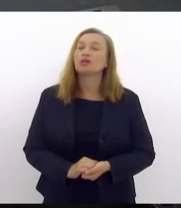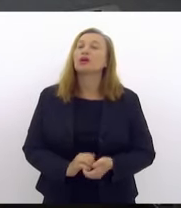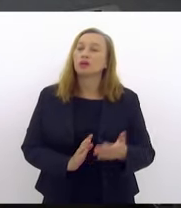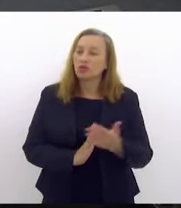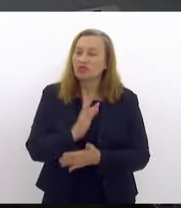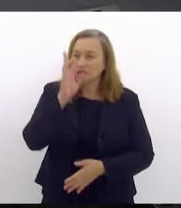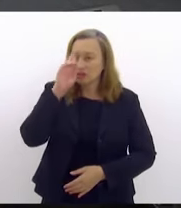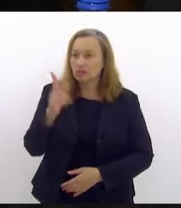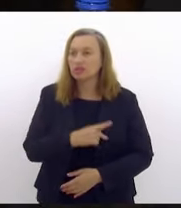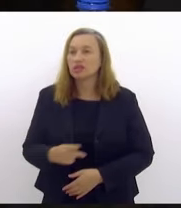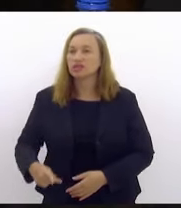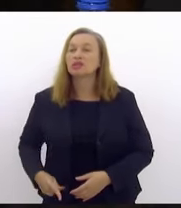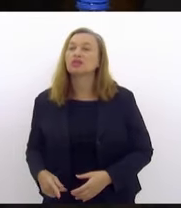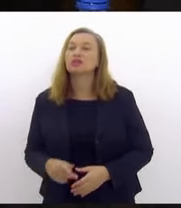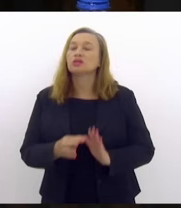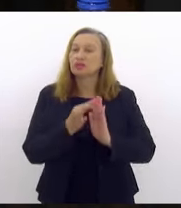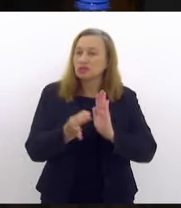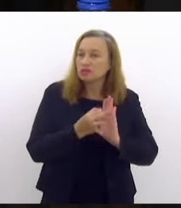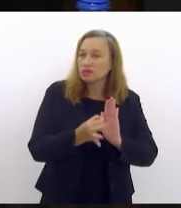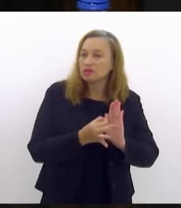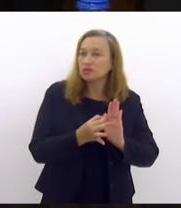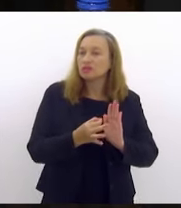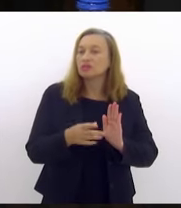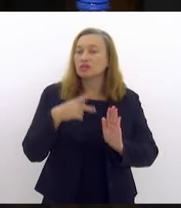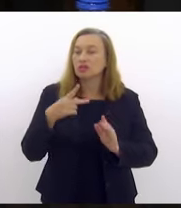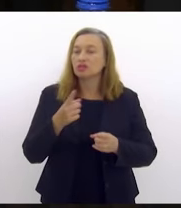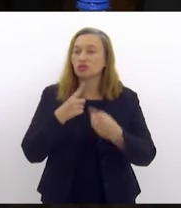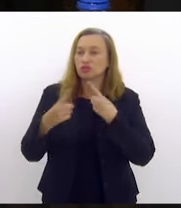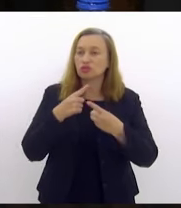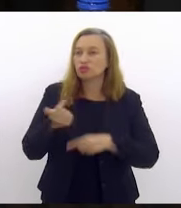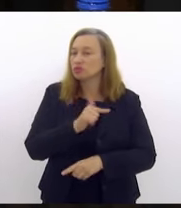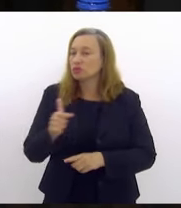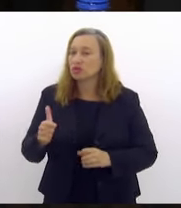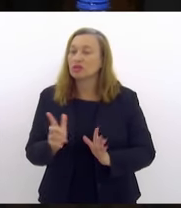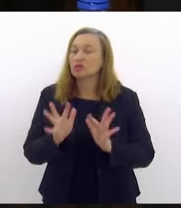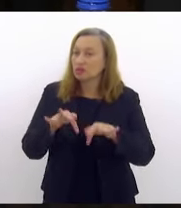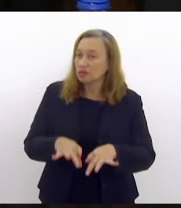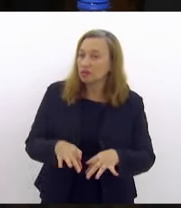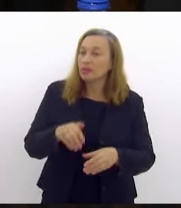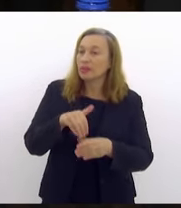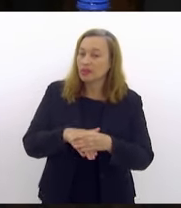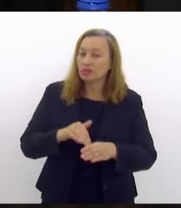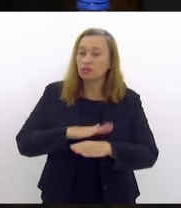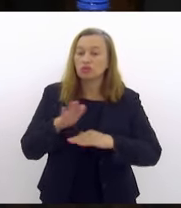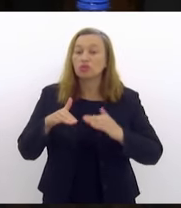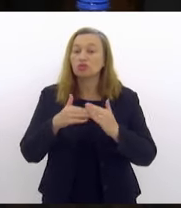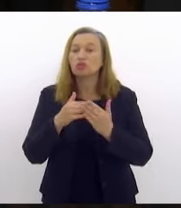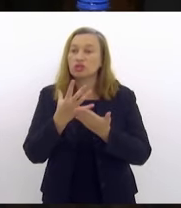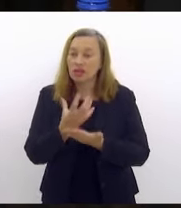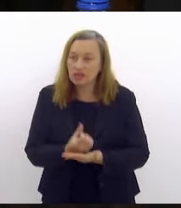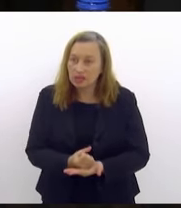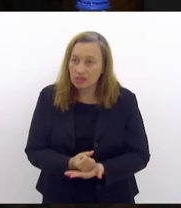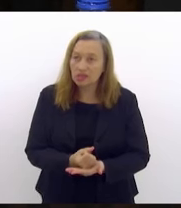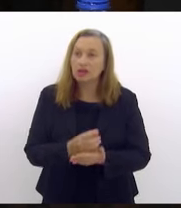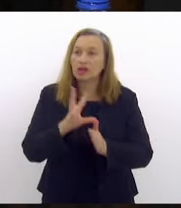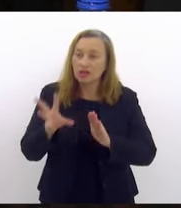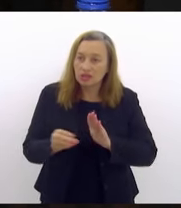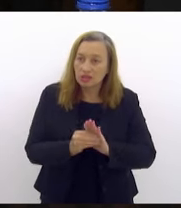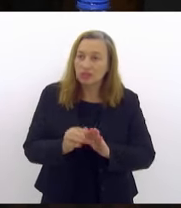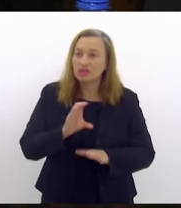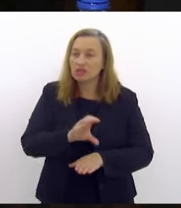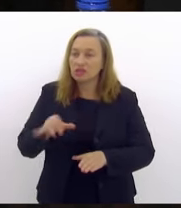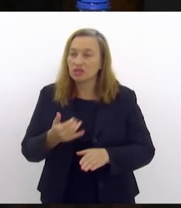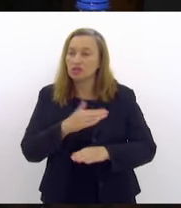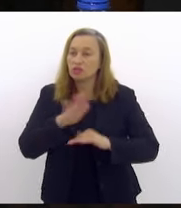Favorável, senhora presidente. Com os pareceres emitidos, em discussão, não havendo o que queira discutir, encerrada a discussão, em votação, as emendas da CCJ.